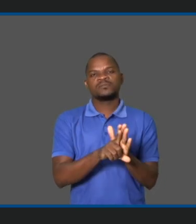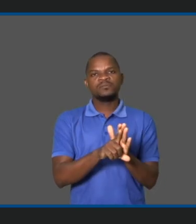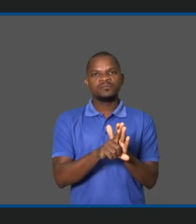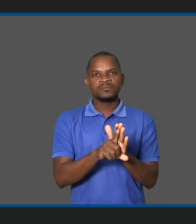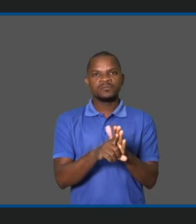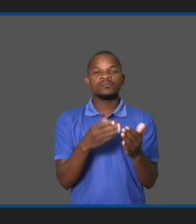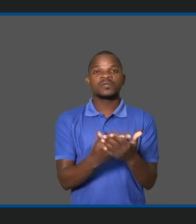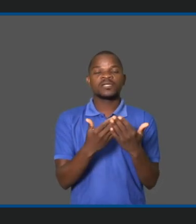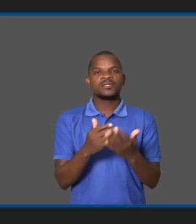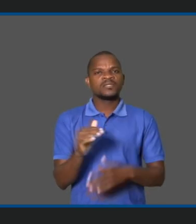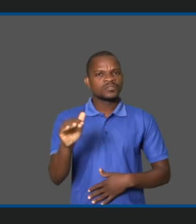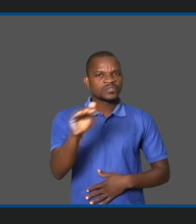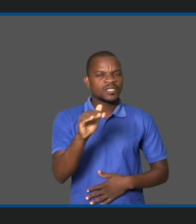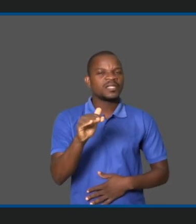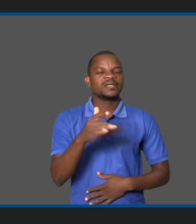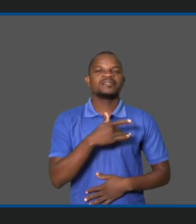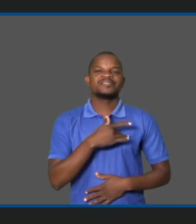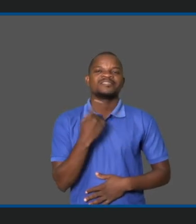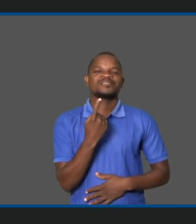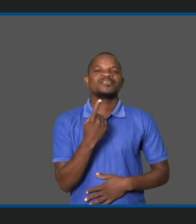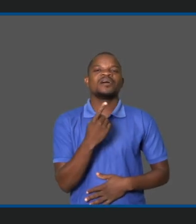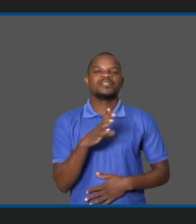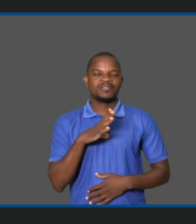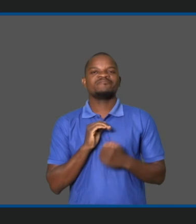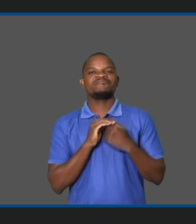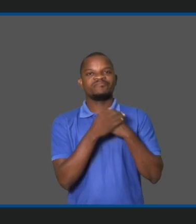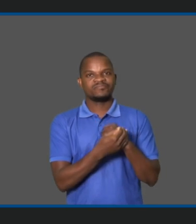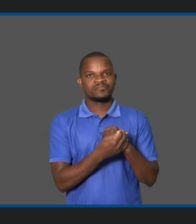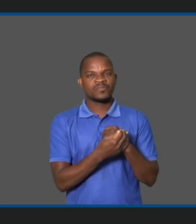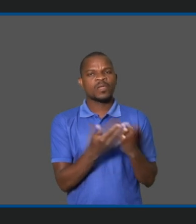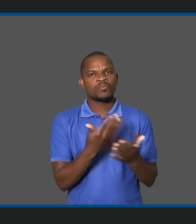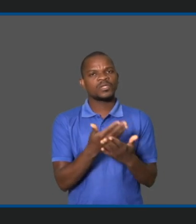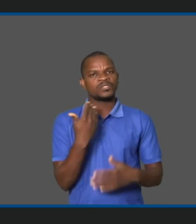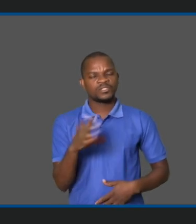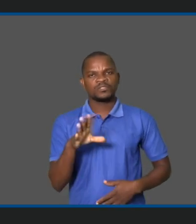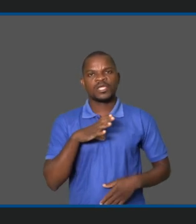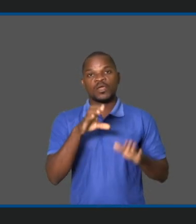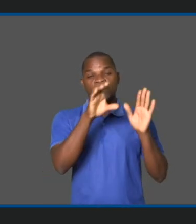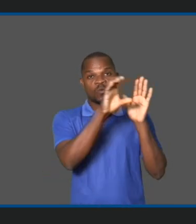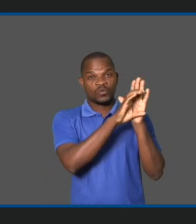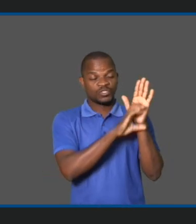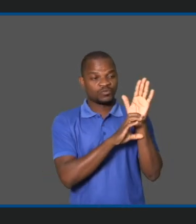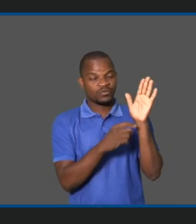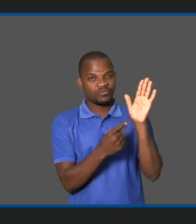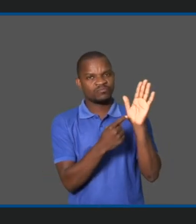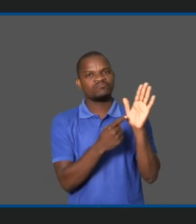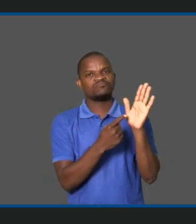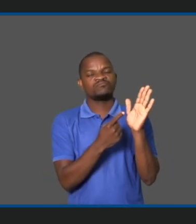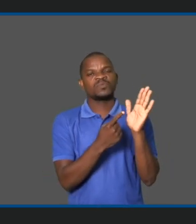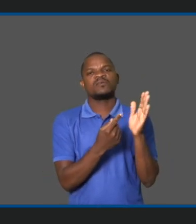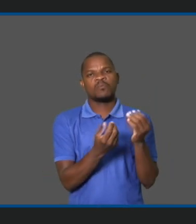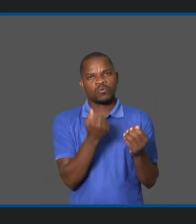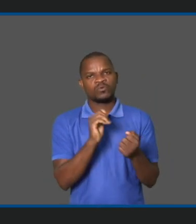Atenção que nós temos uma Constituição que defende os direitos da pessoa com deficiência. Temos uma Constituição que